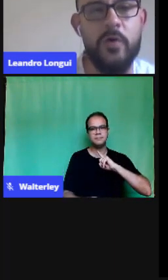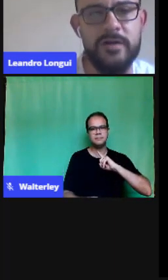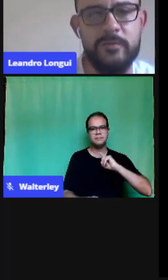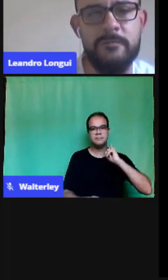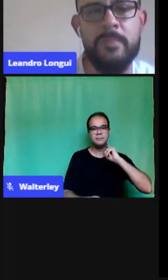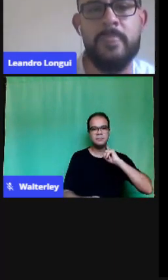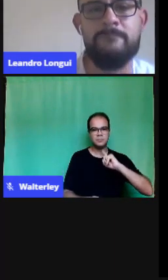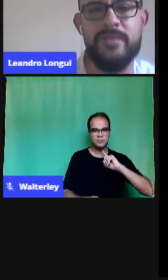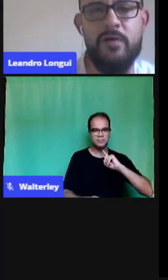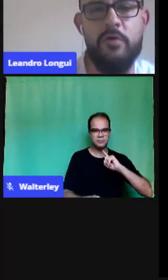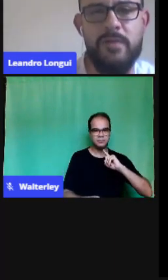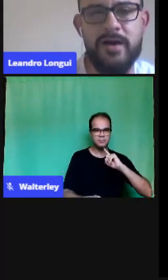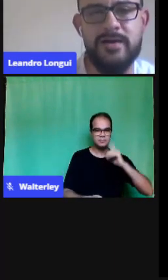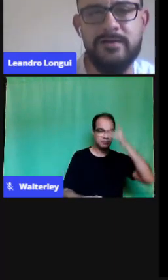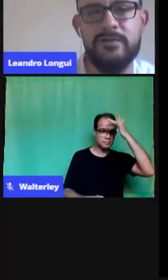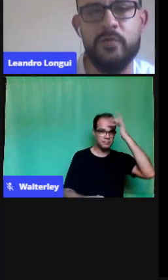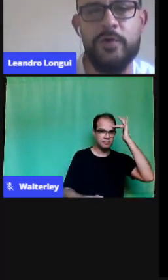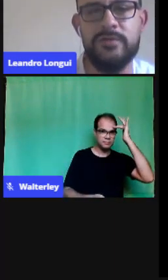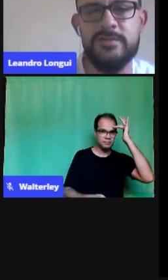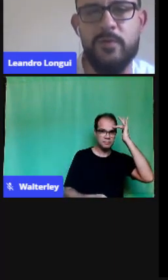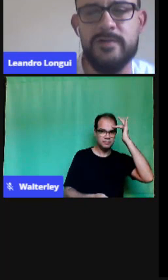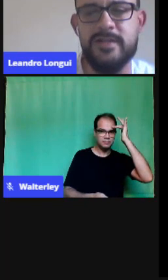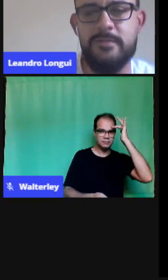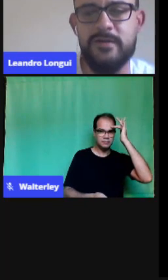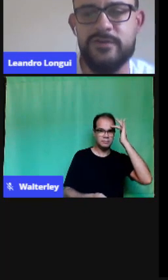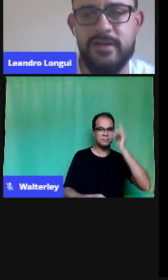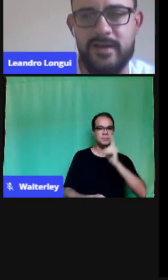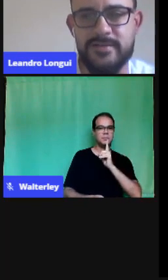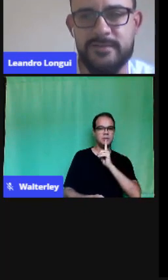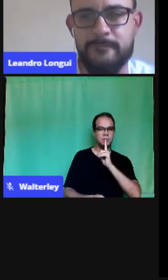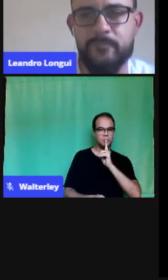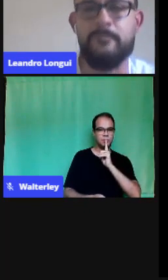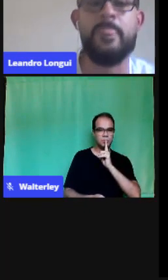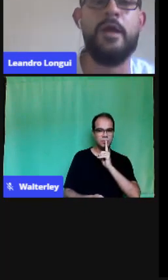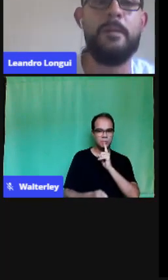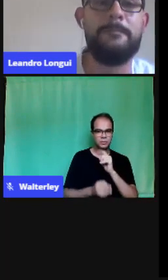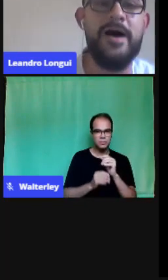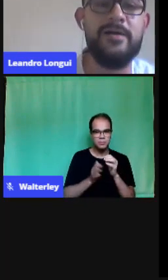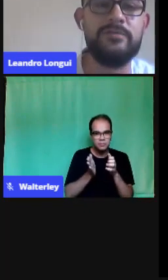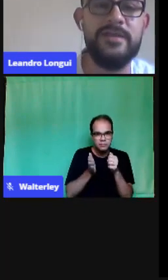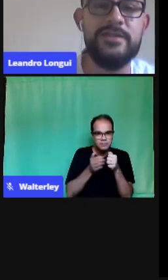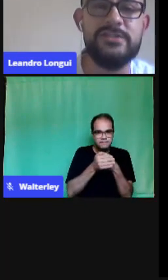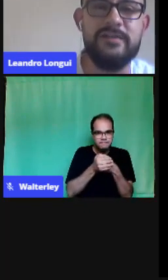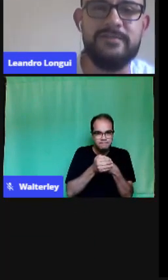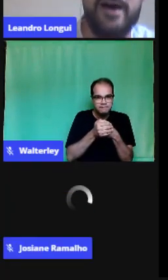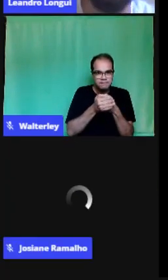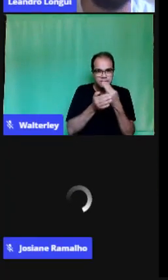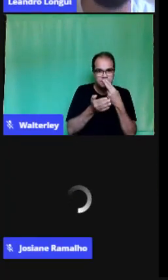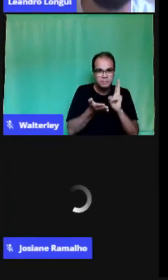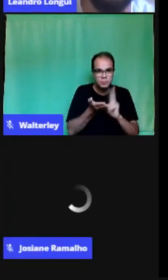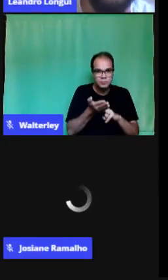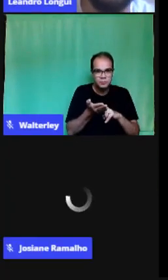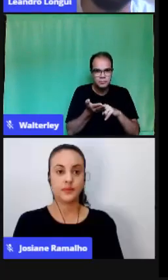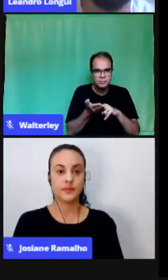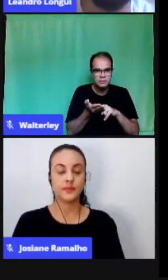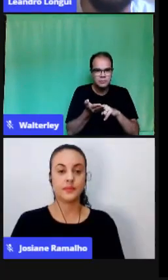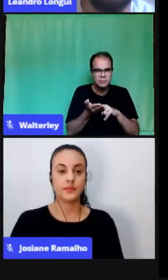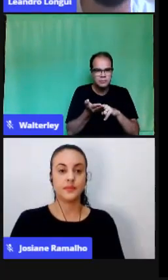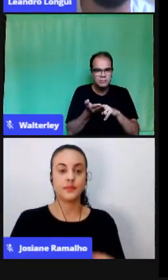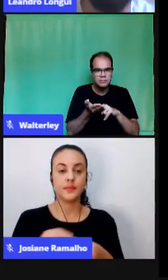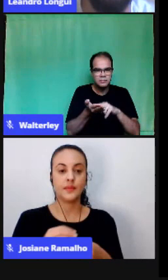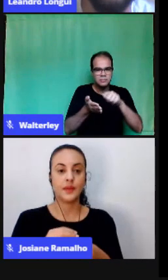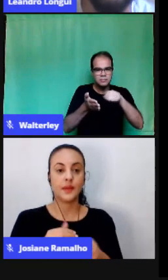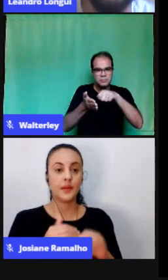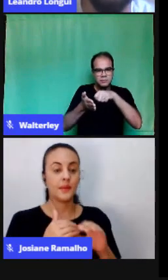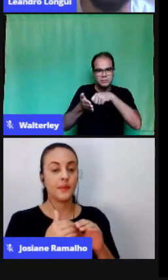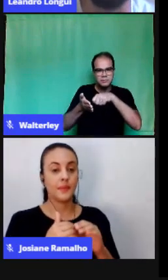morador anônimo da comarca do Rio das Mortes, em Minas Gerais, para um destinatário residente na